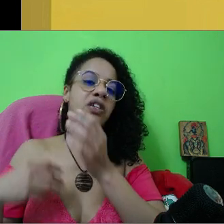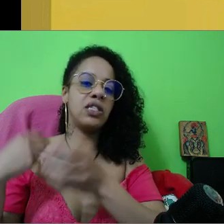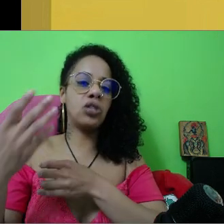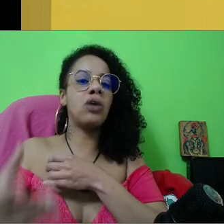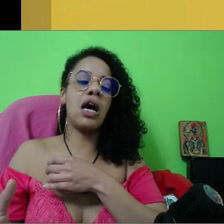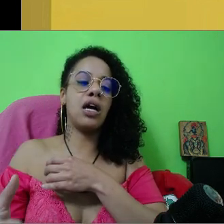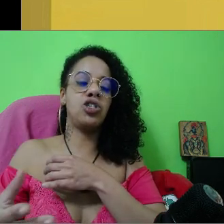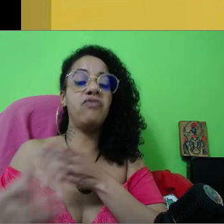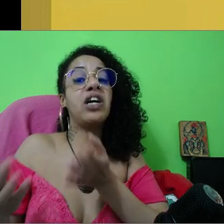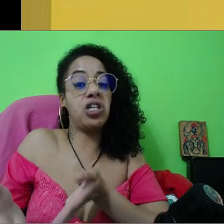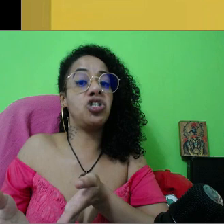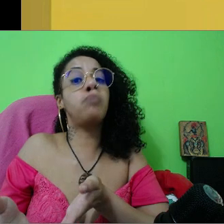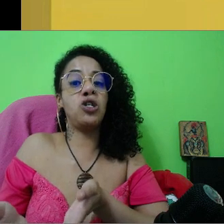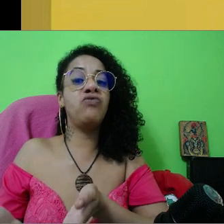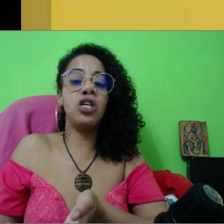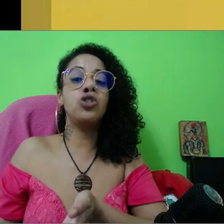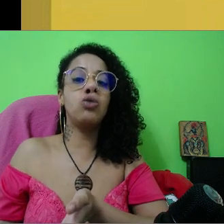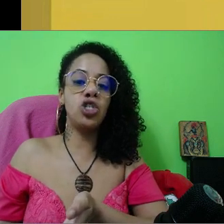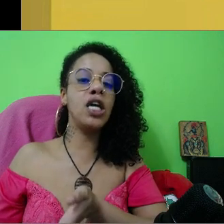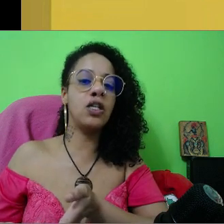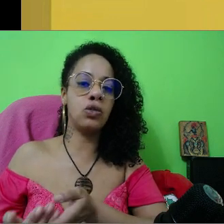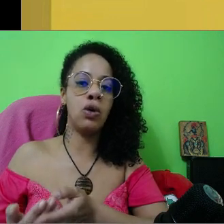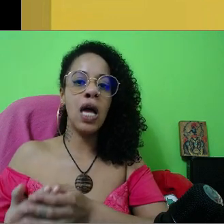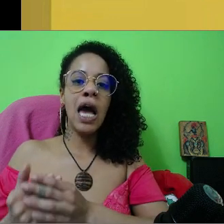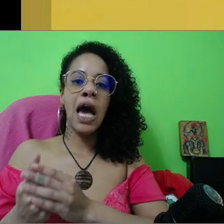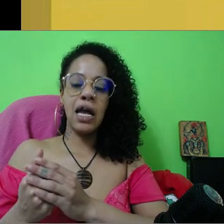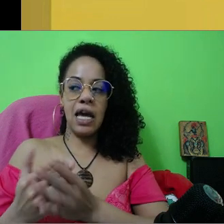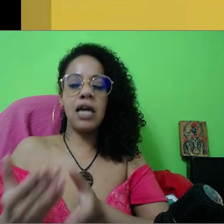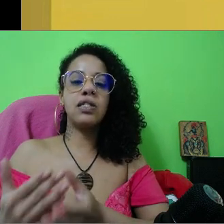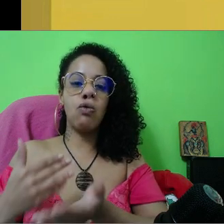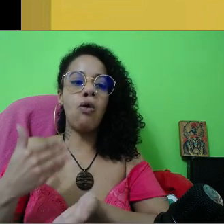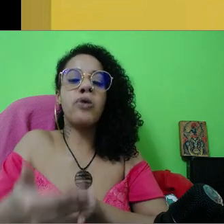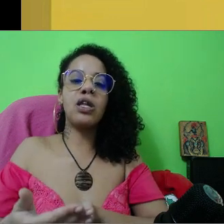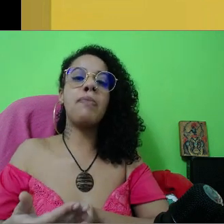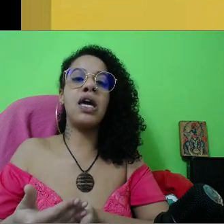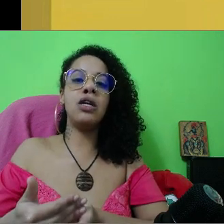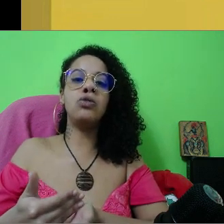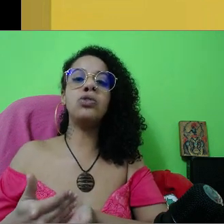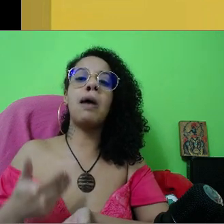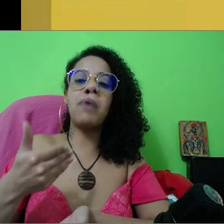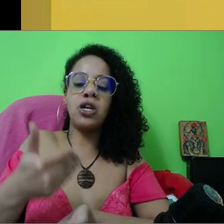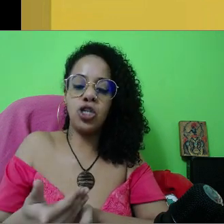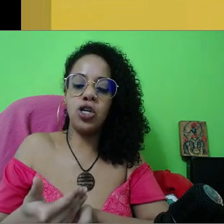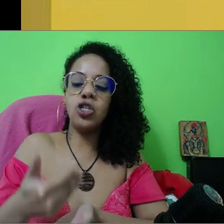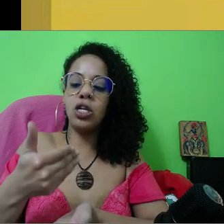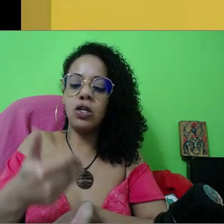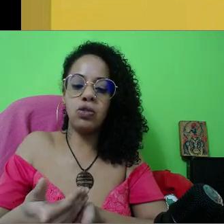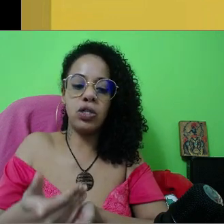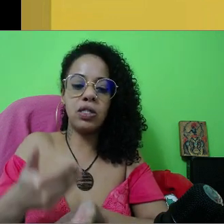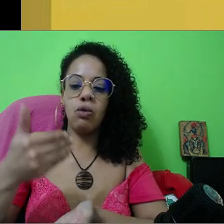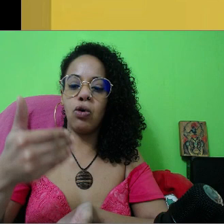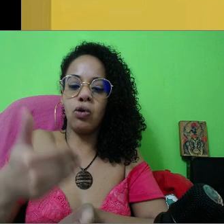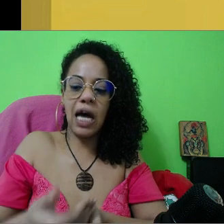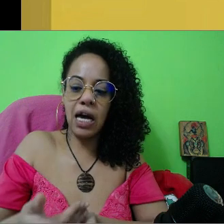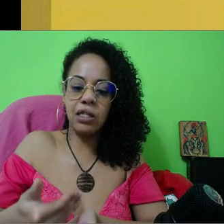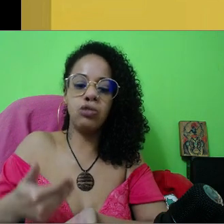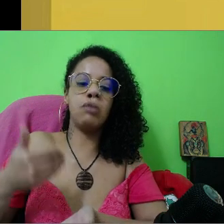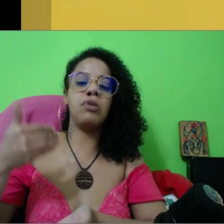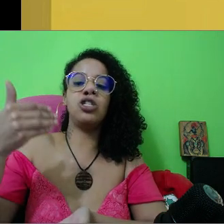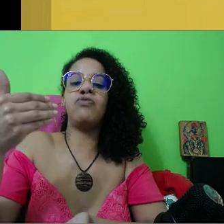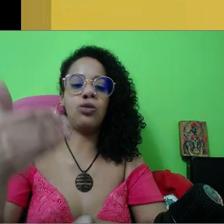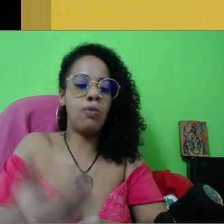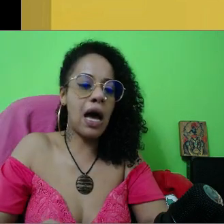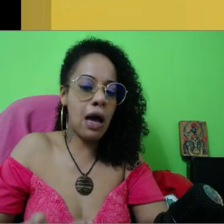pouquinho para fazer a sua narrativa e a gente pode vir a discutir isso né que são comportamentos a partir de questões que são